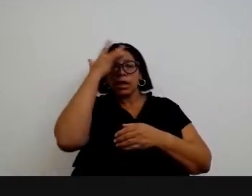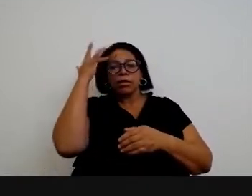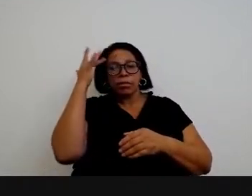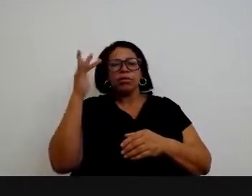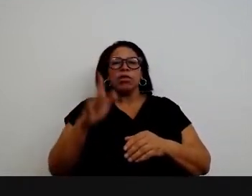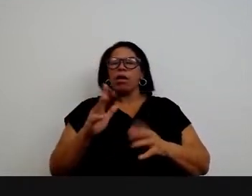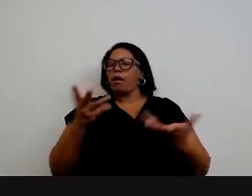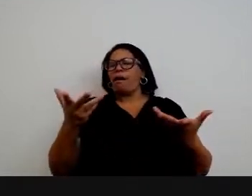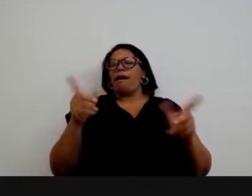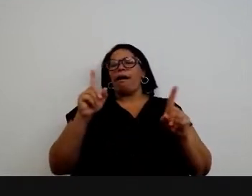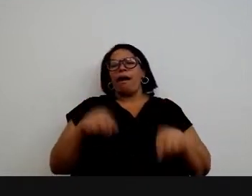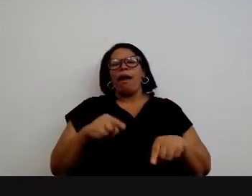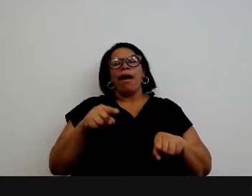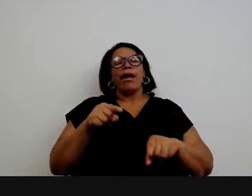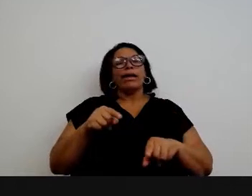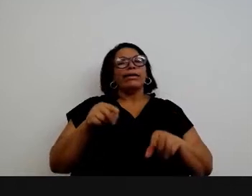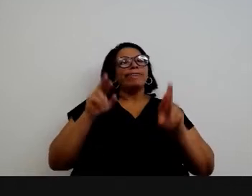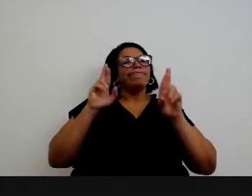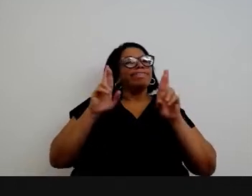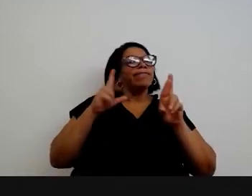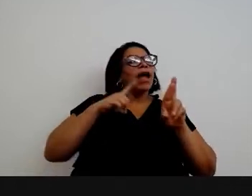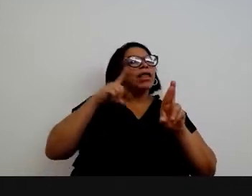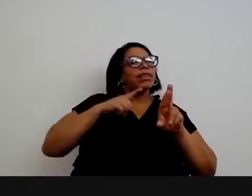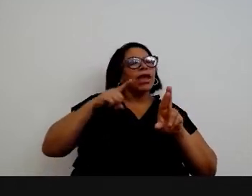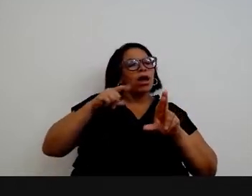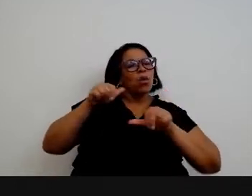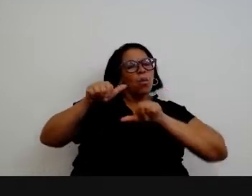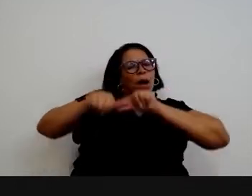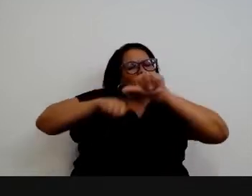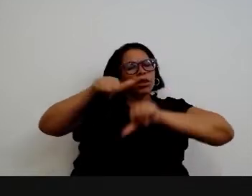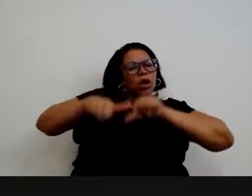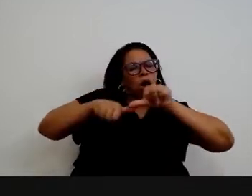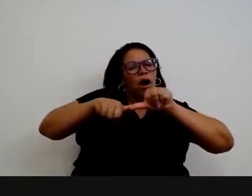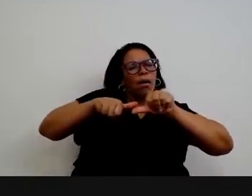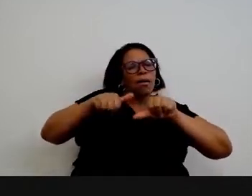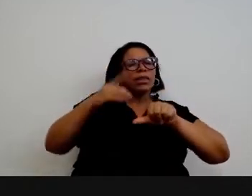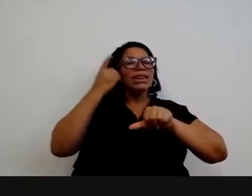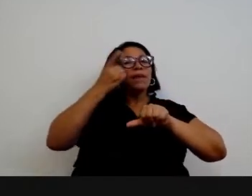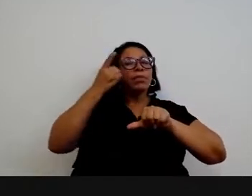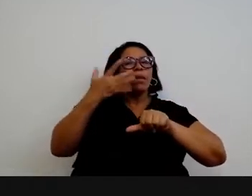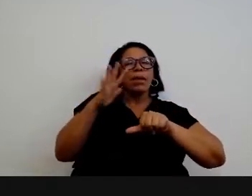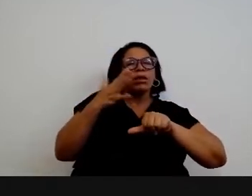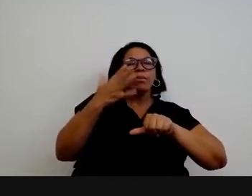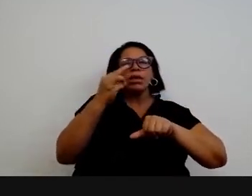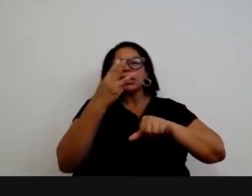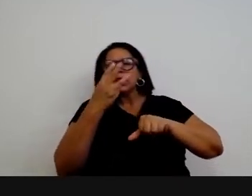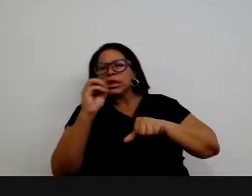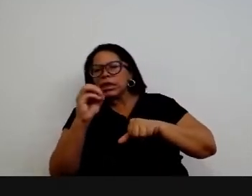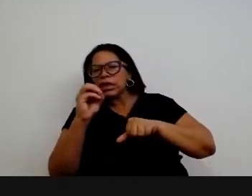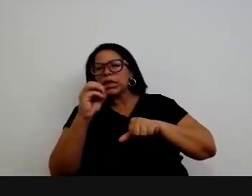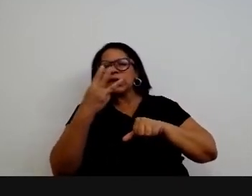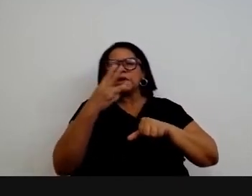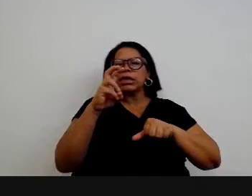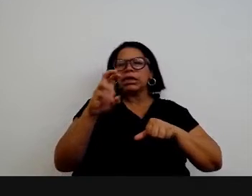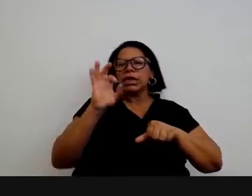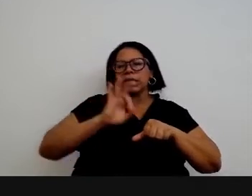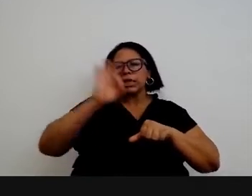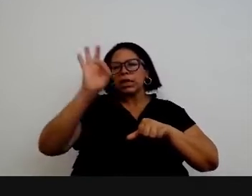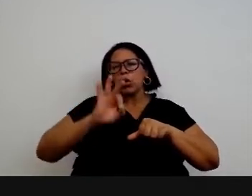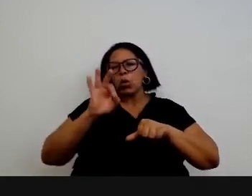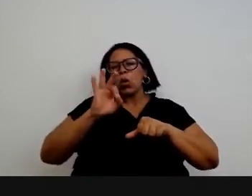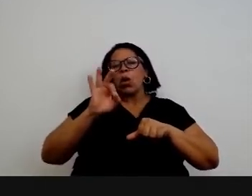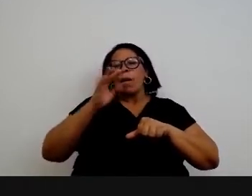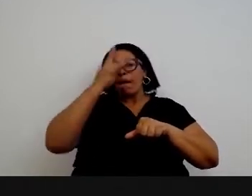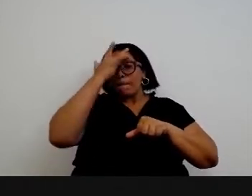eleitores, é absolutamente esperado que exista uma renovação de algo em torno de 40% a 50%, de 30% a 50% desses